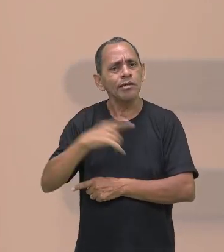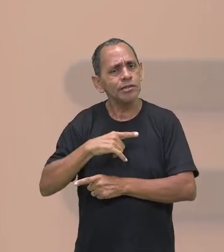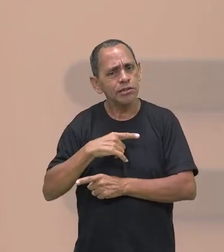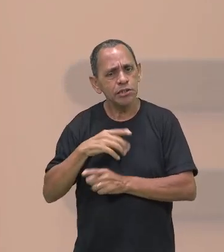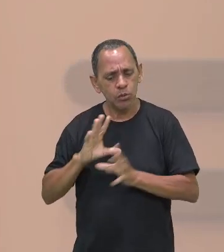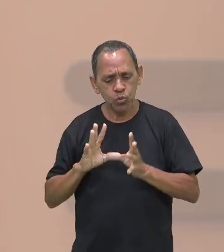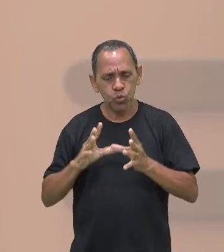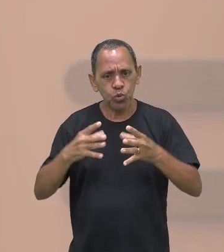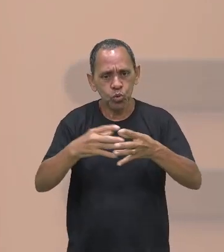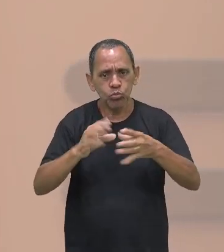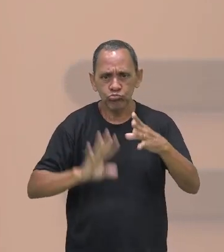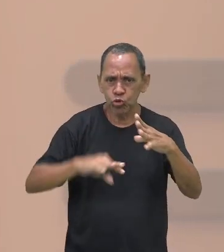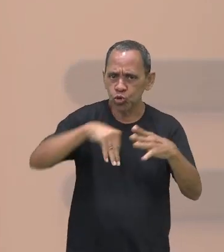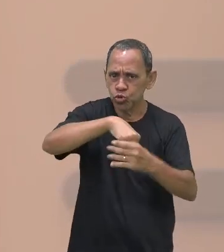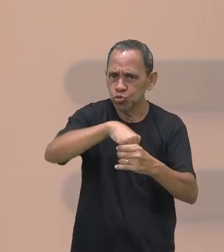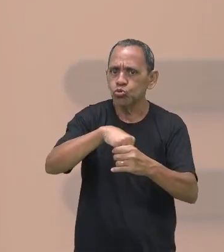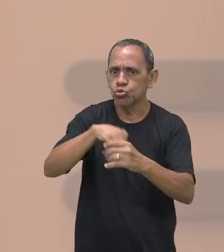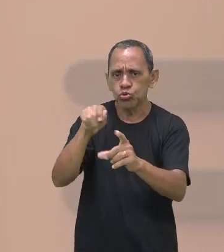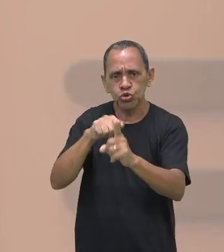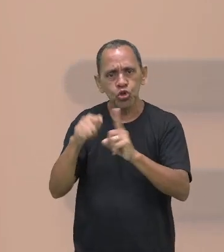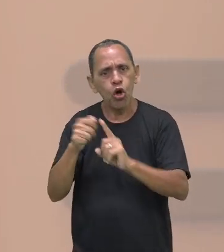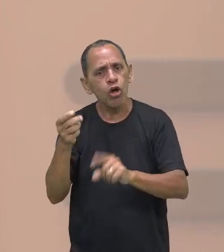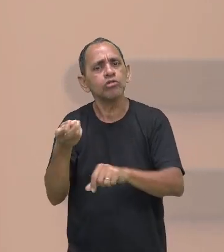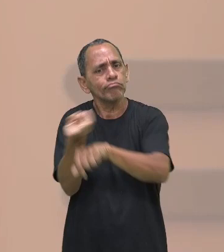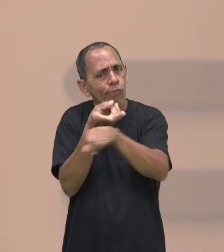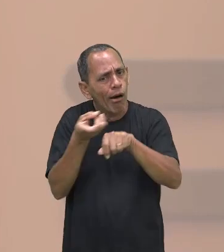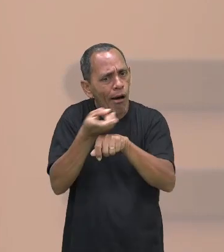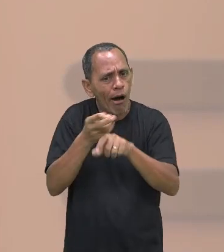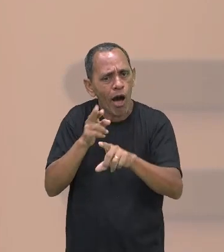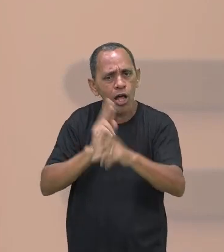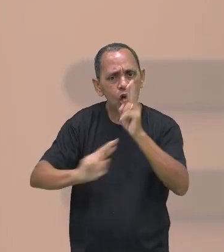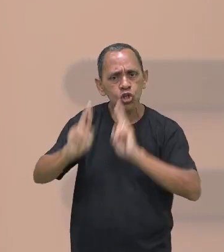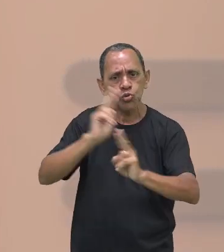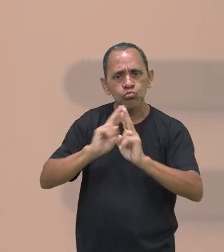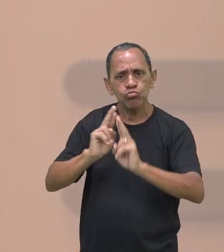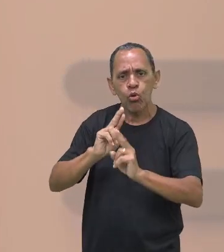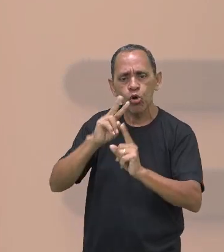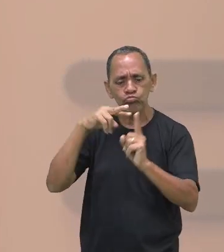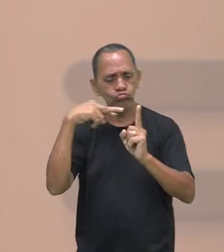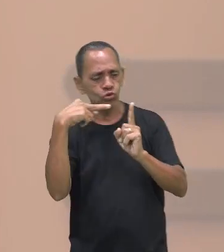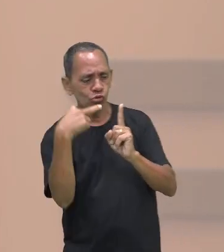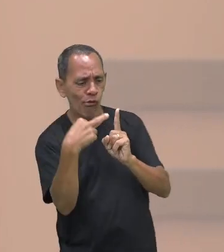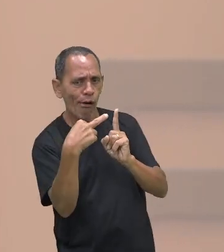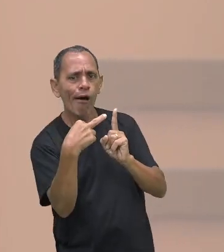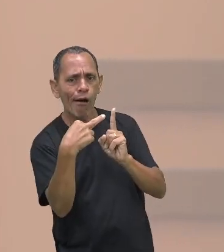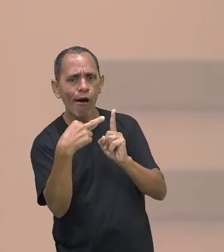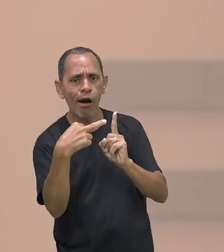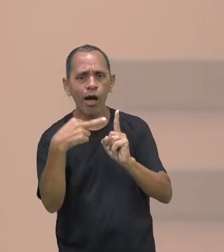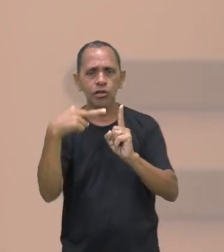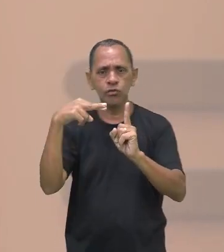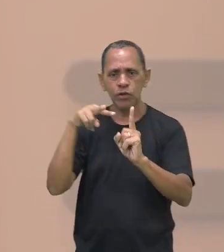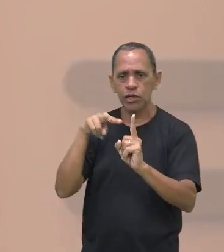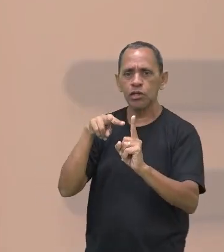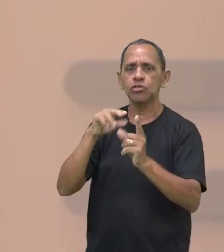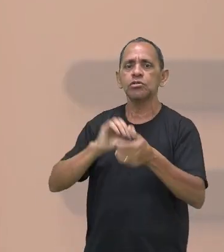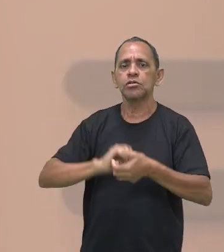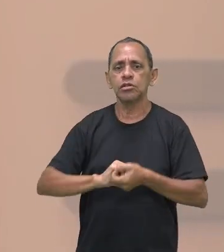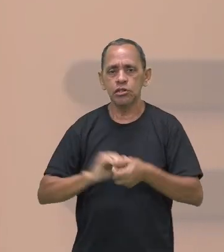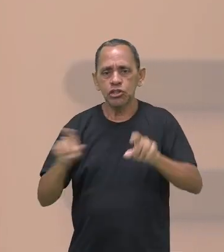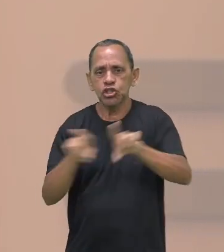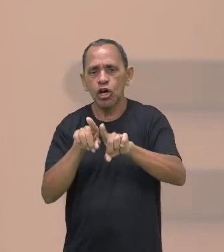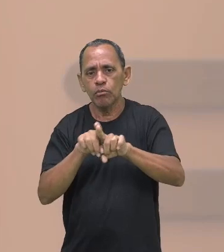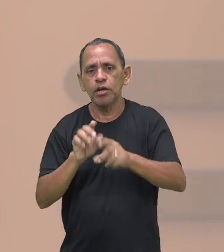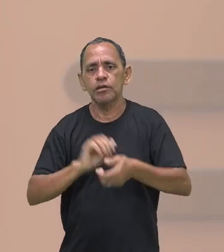que busquem essas respostas sobre olhares, sobre ângulos diferenciados. E o que nós